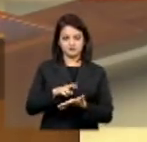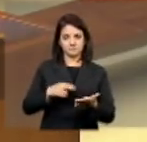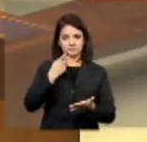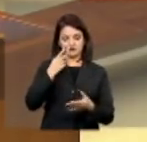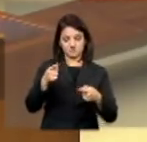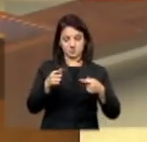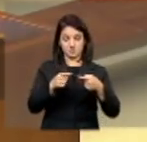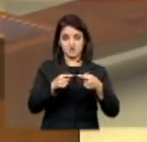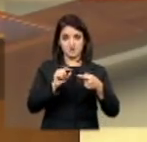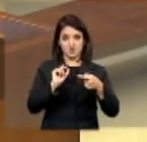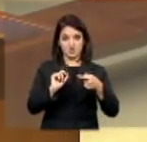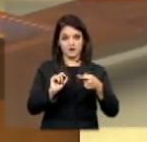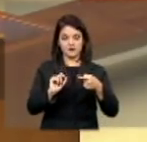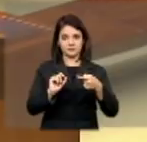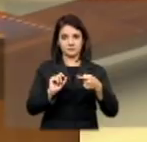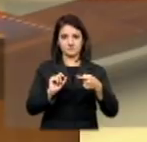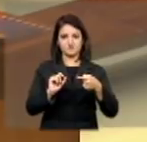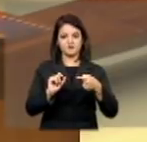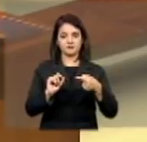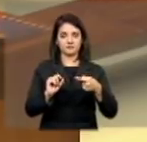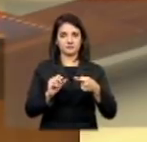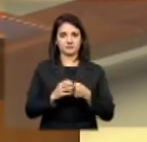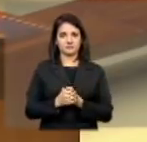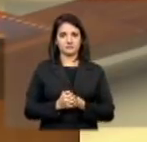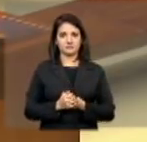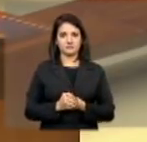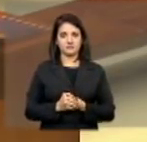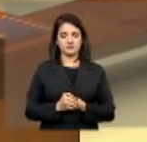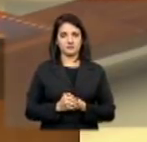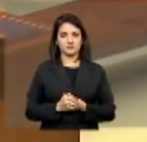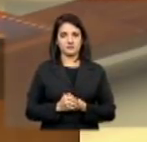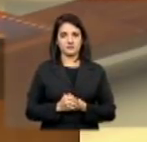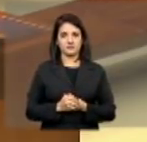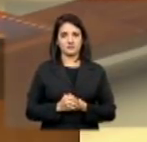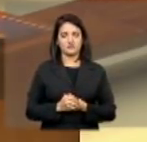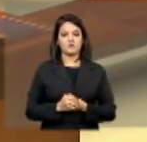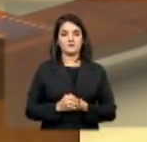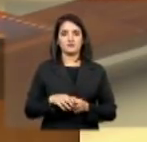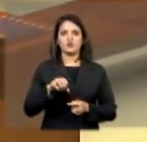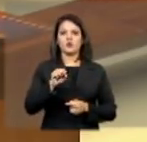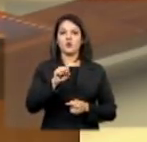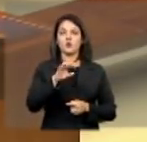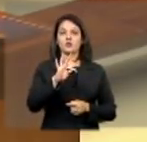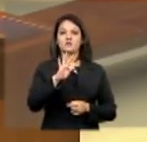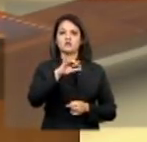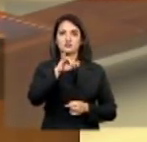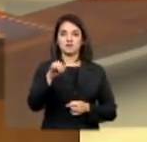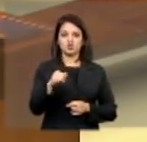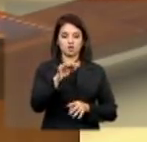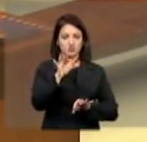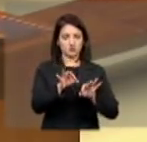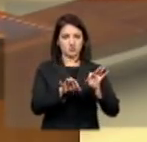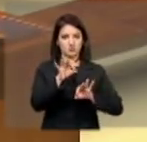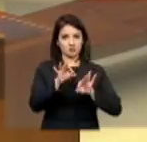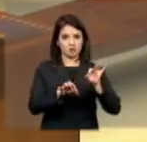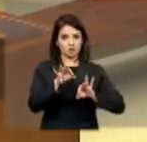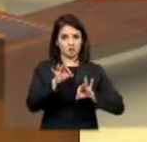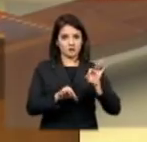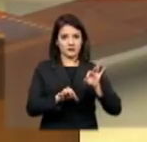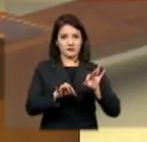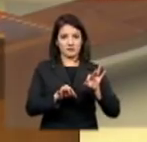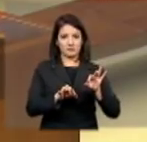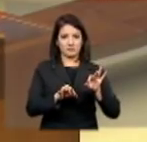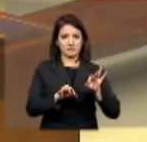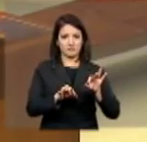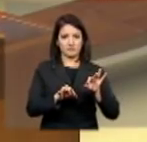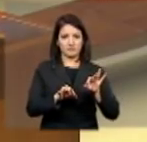a questão do julgado do stj que não conheceu do